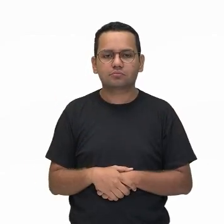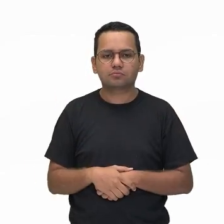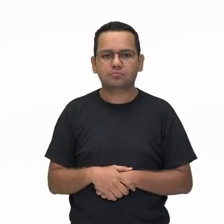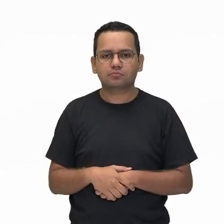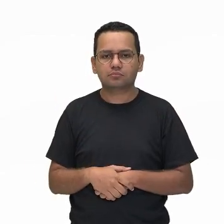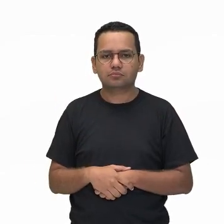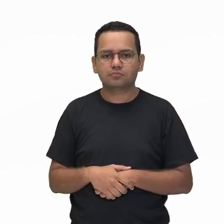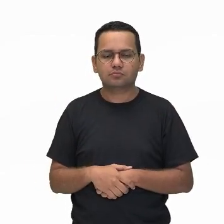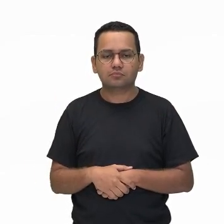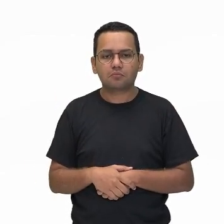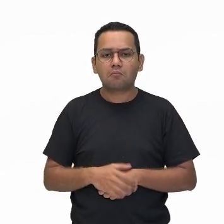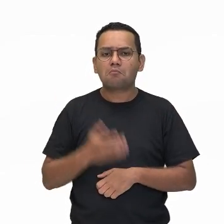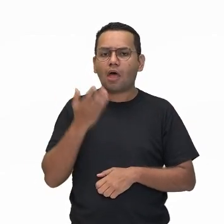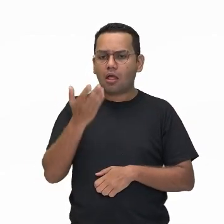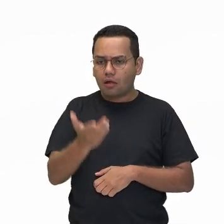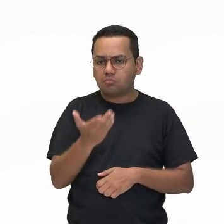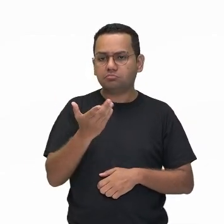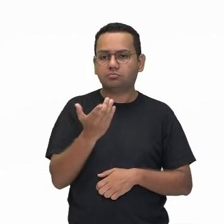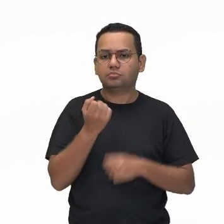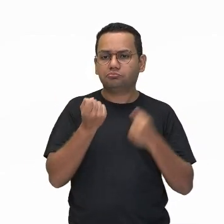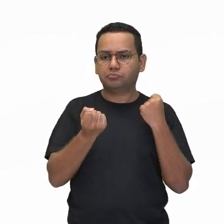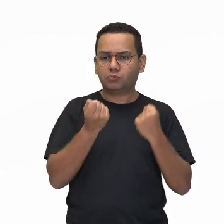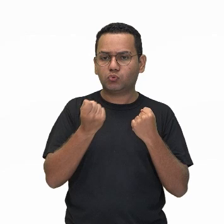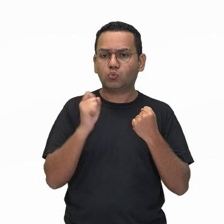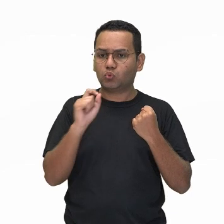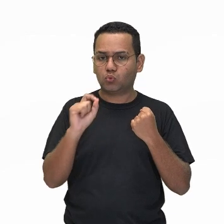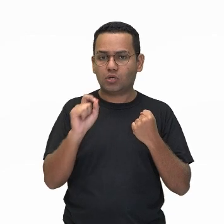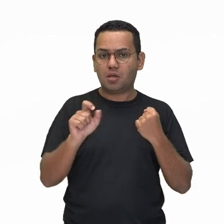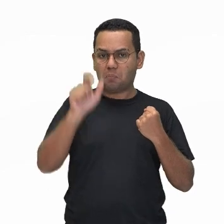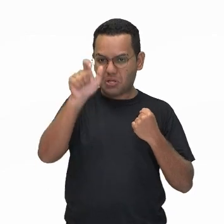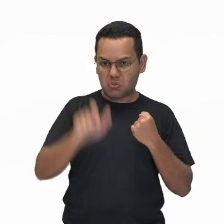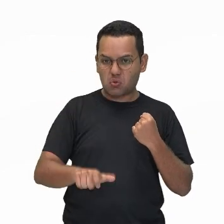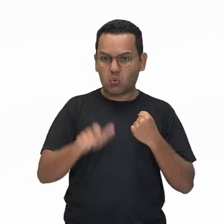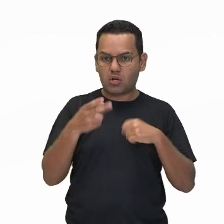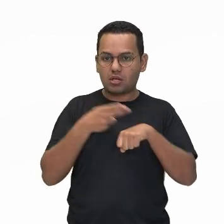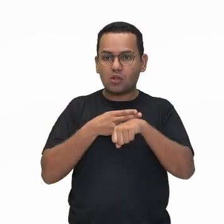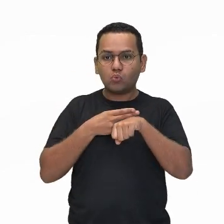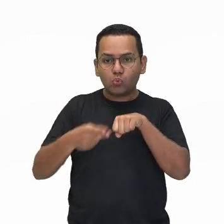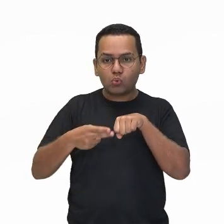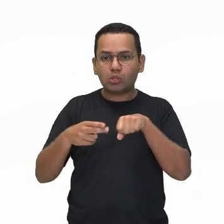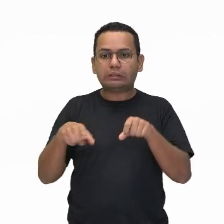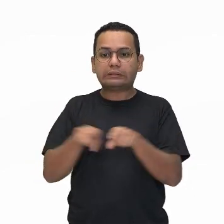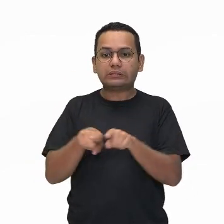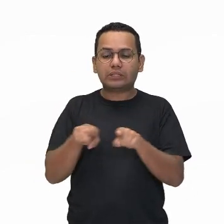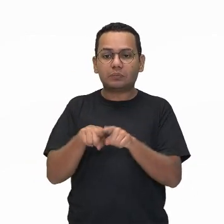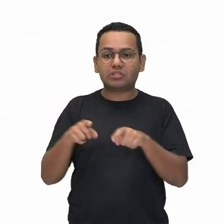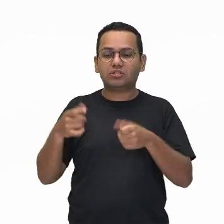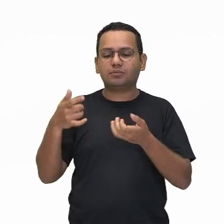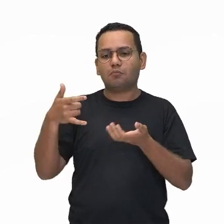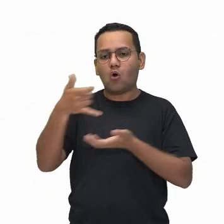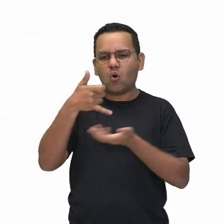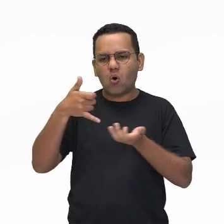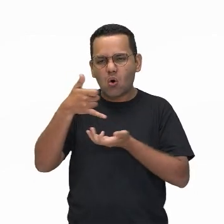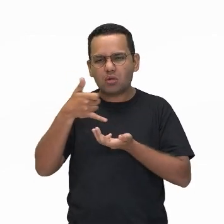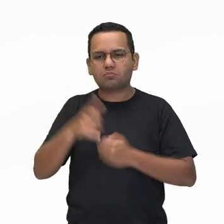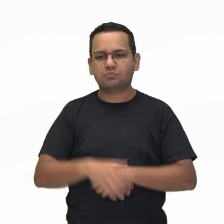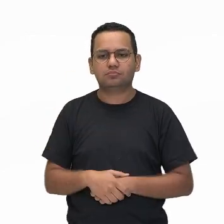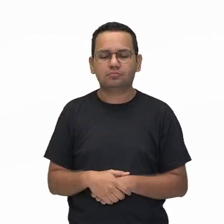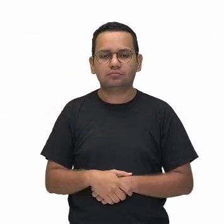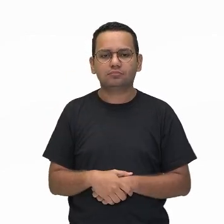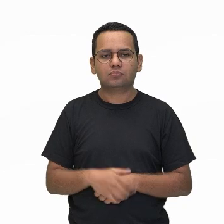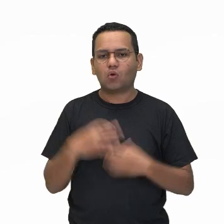nessa luta os praticantes eles lutavam Nis e banhados em óleo e não era permitido né Como regra não era